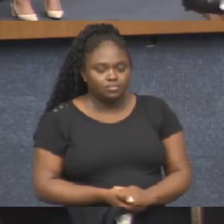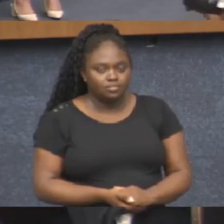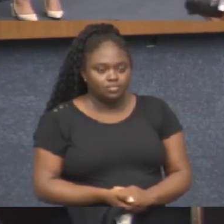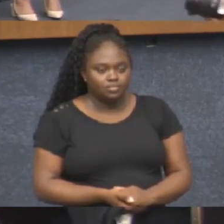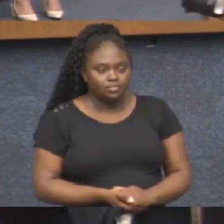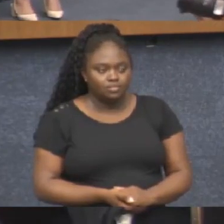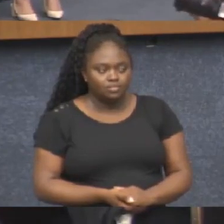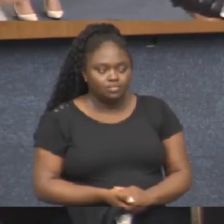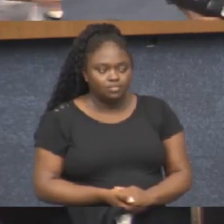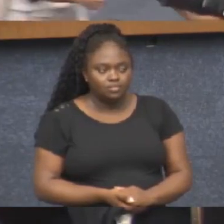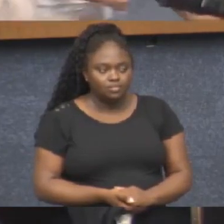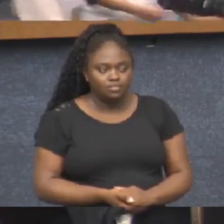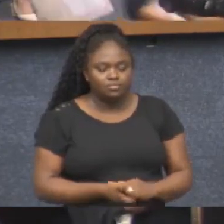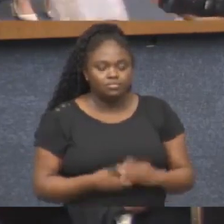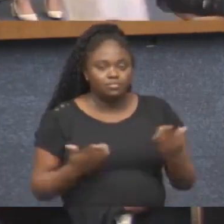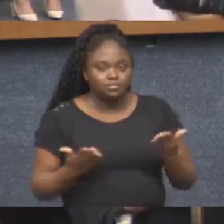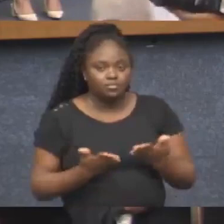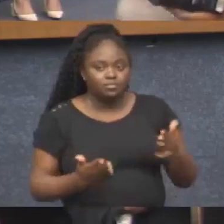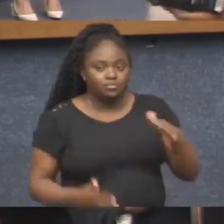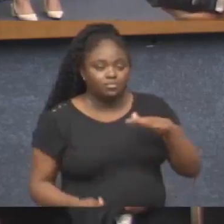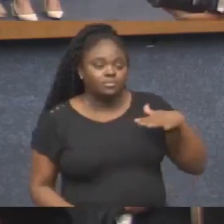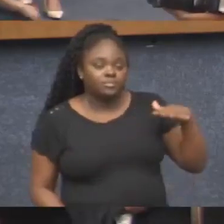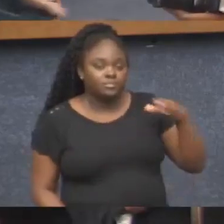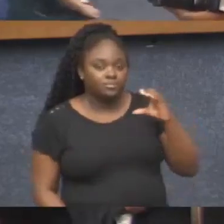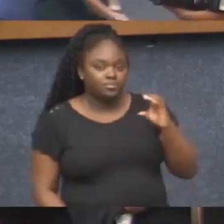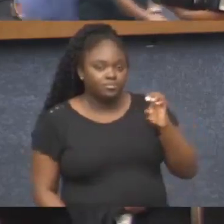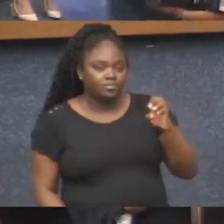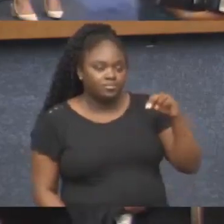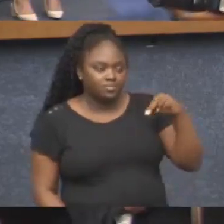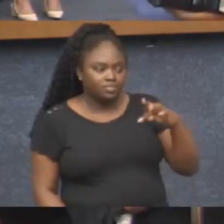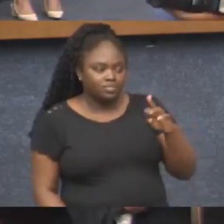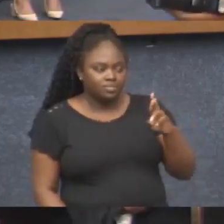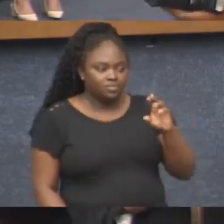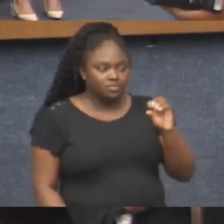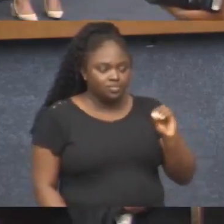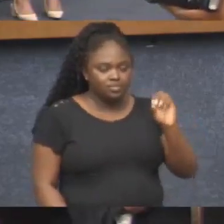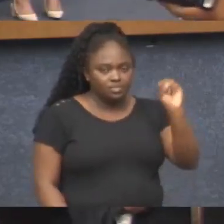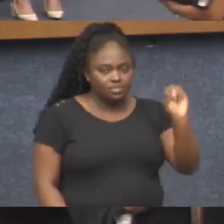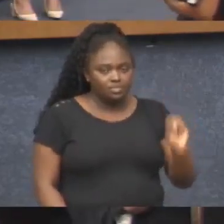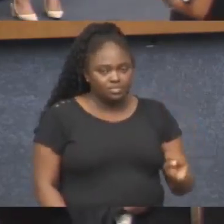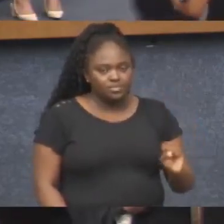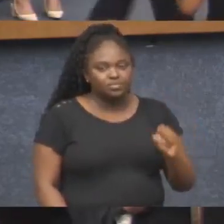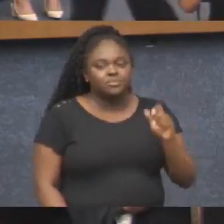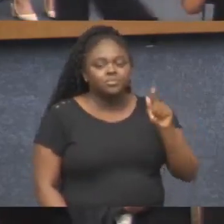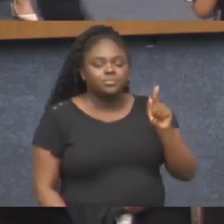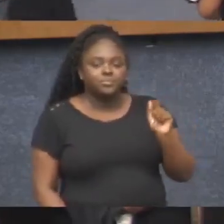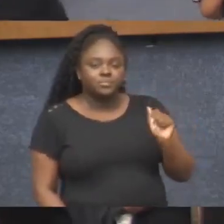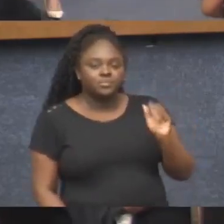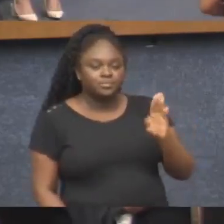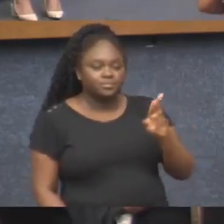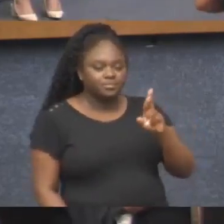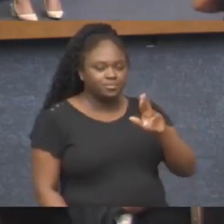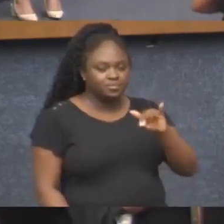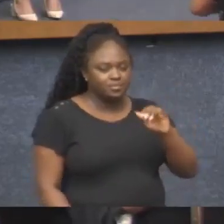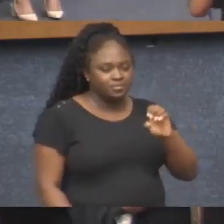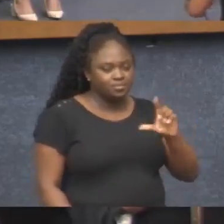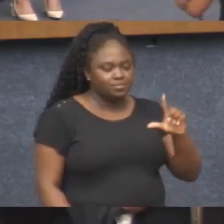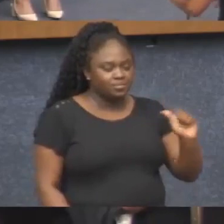Vamos agora para a Regional Centro-Sul, Gabriela Pércio Gonçalves.